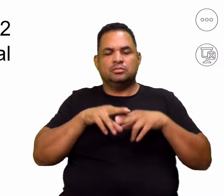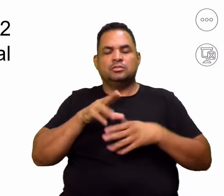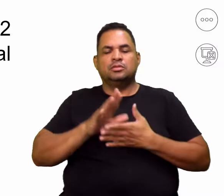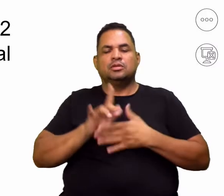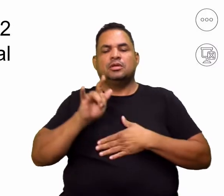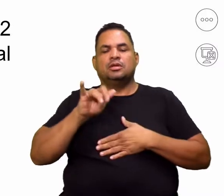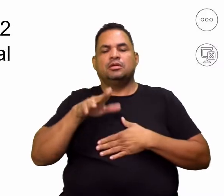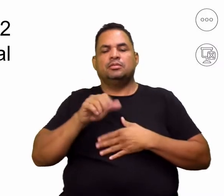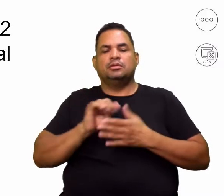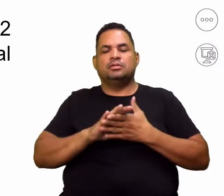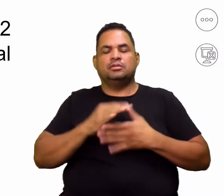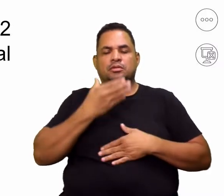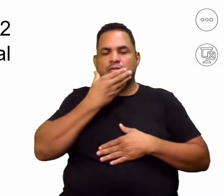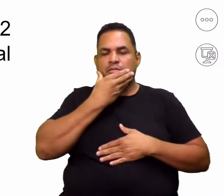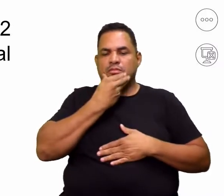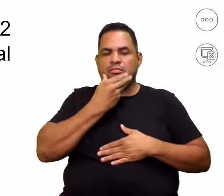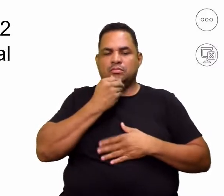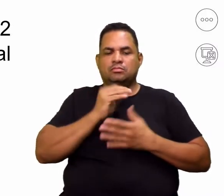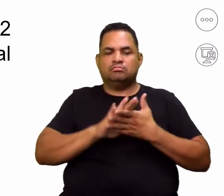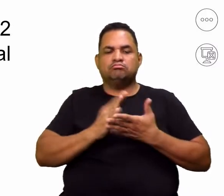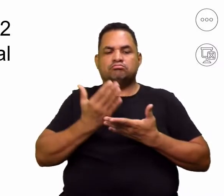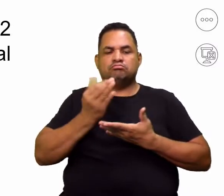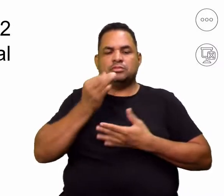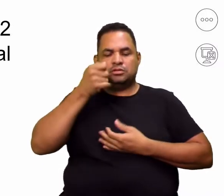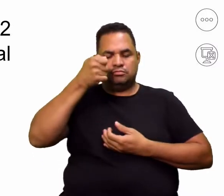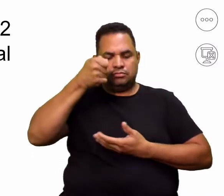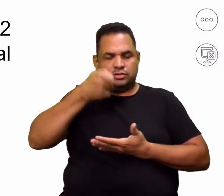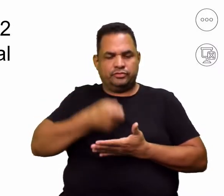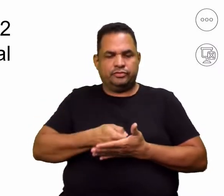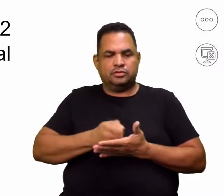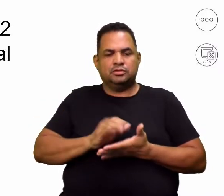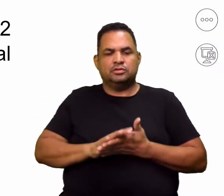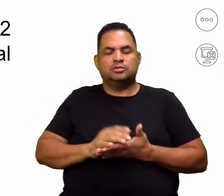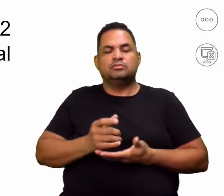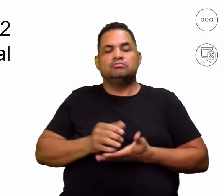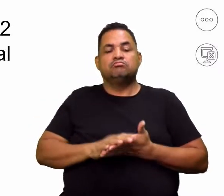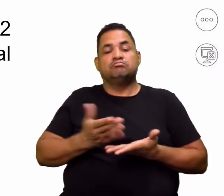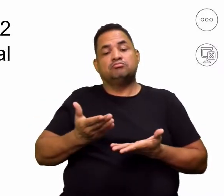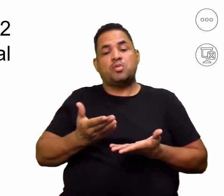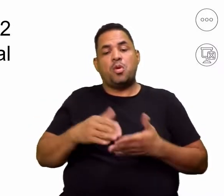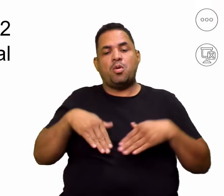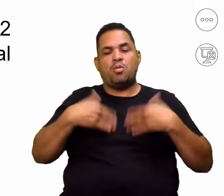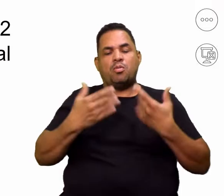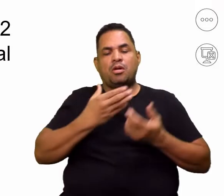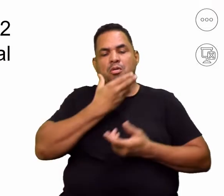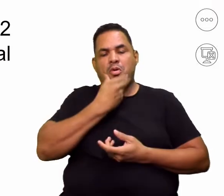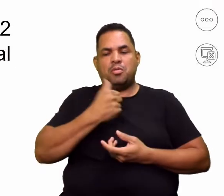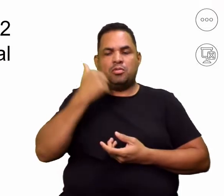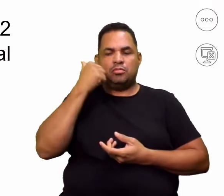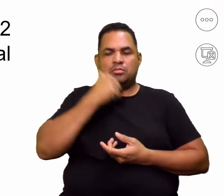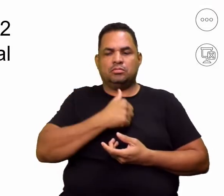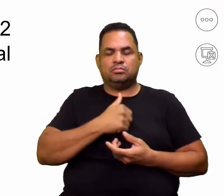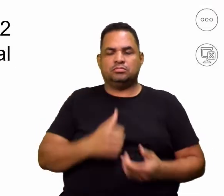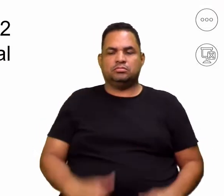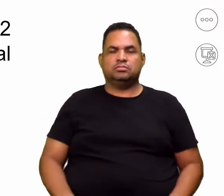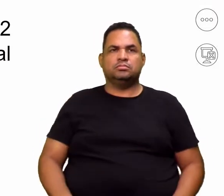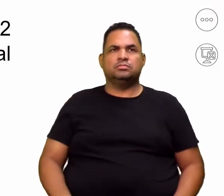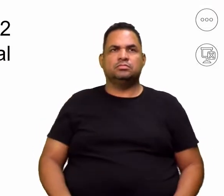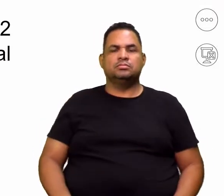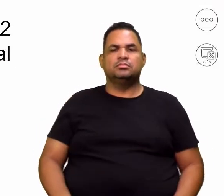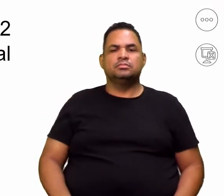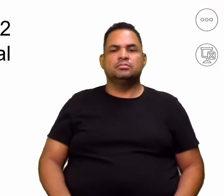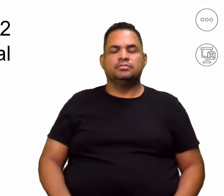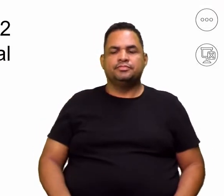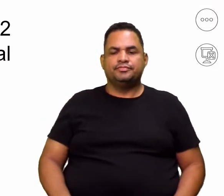masculino é quem define o sexo, por isso o sistema XY, tá bom? Então, foi diferente, são heterogaméticos. Foi